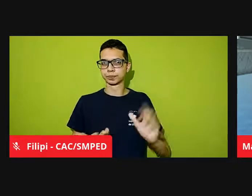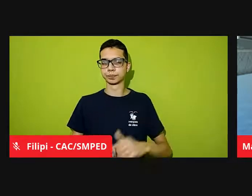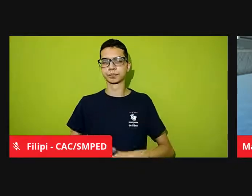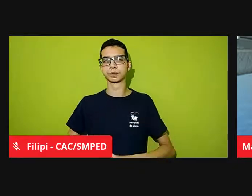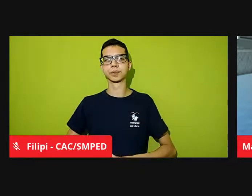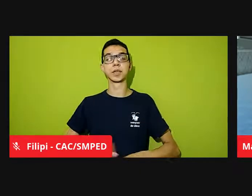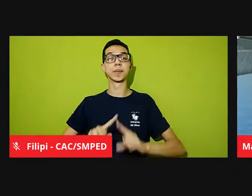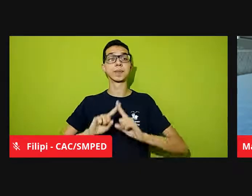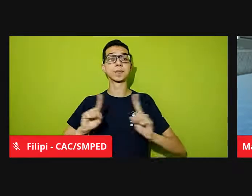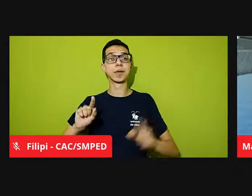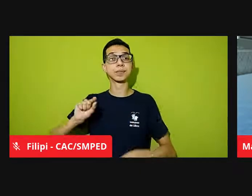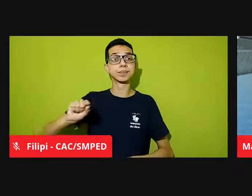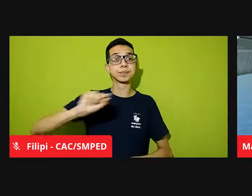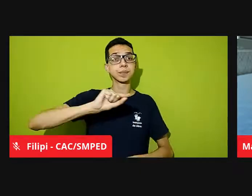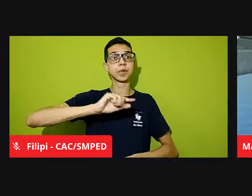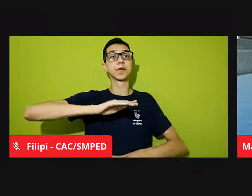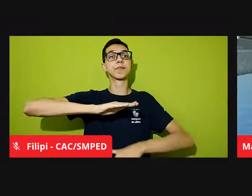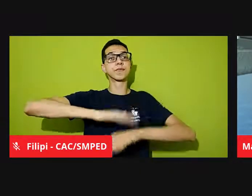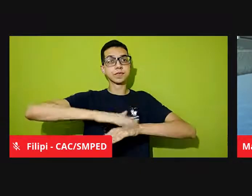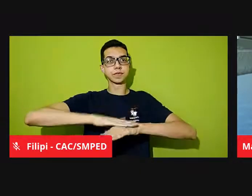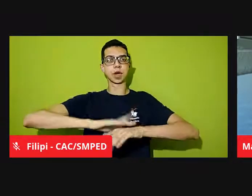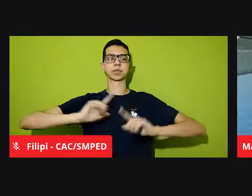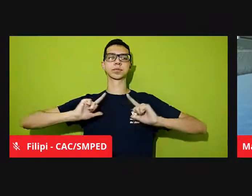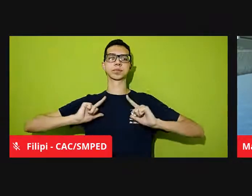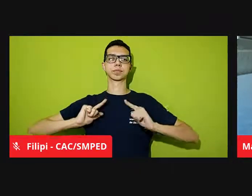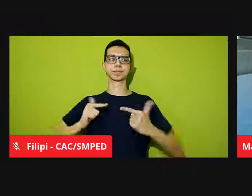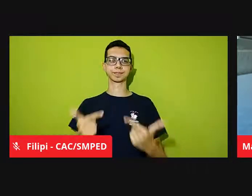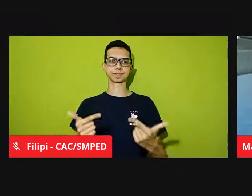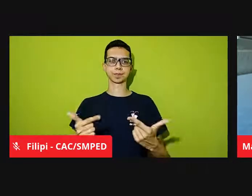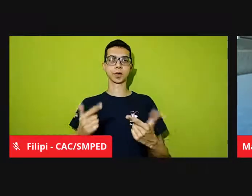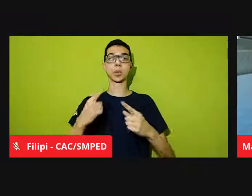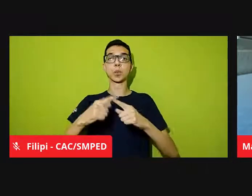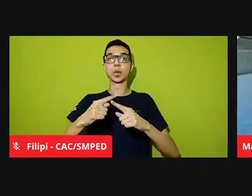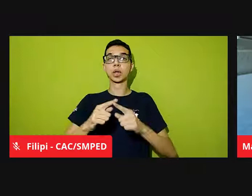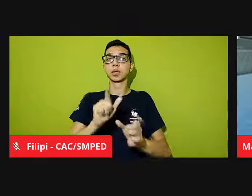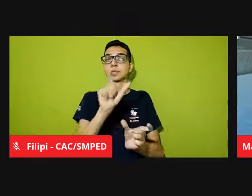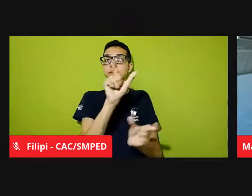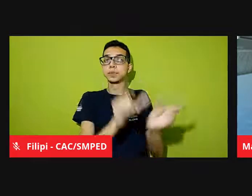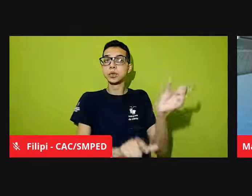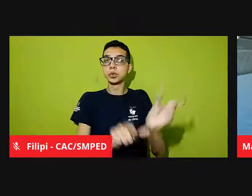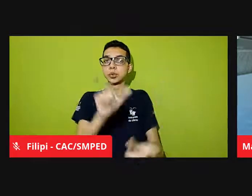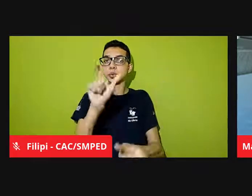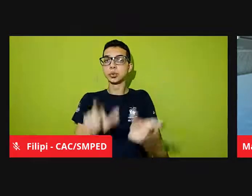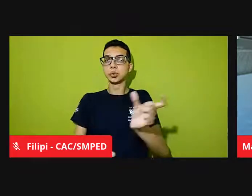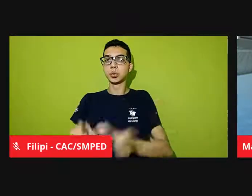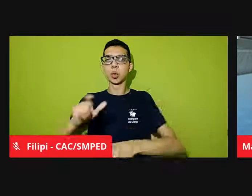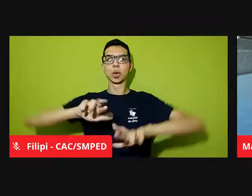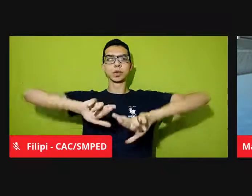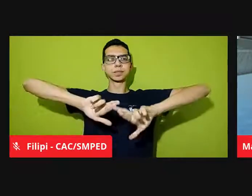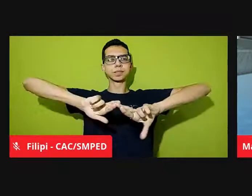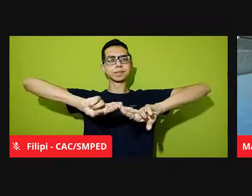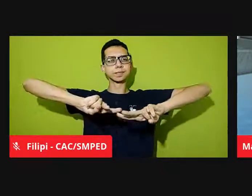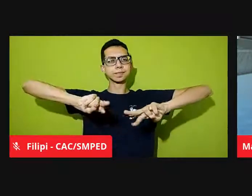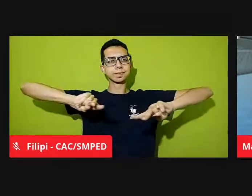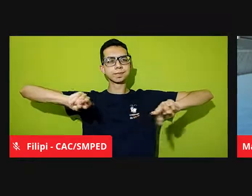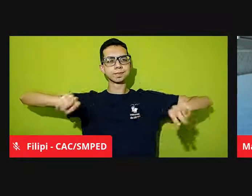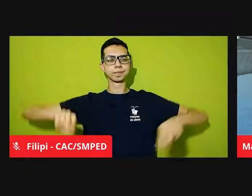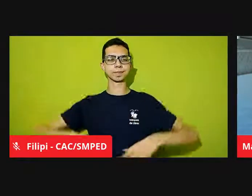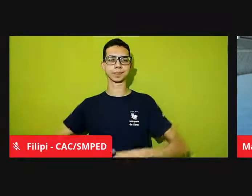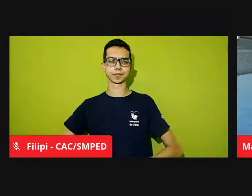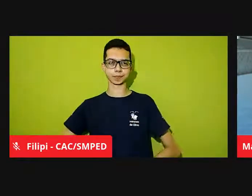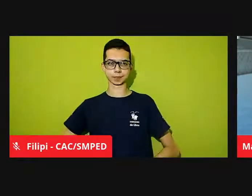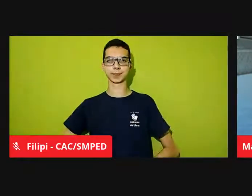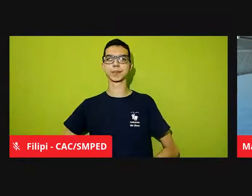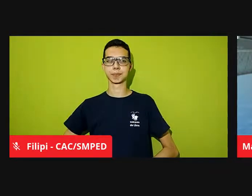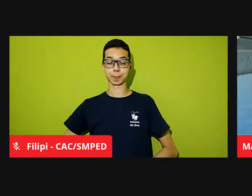Mas fazer porque as pessoas são diversas, porque quanto mais diversa for essa comunicação,